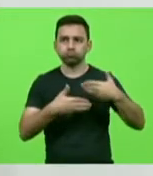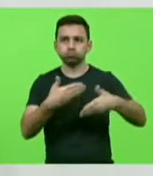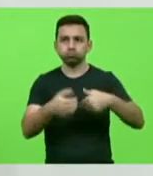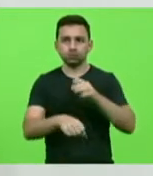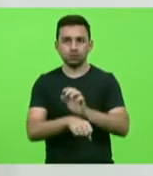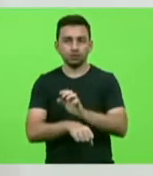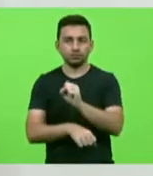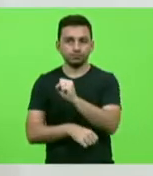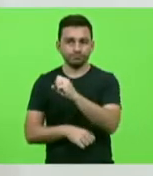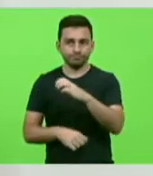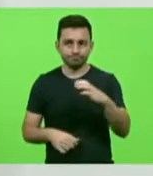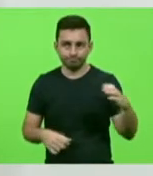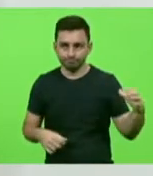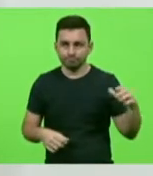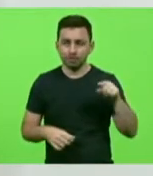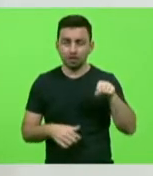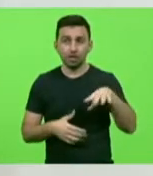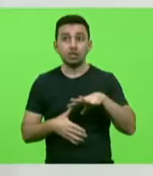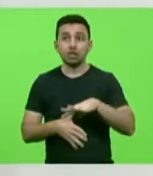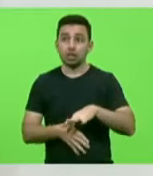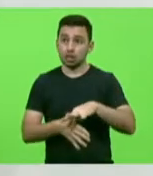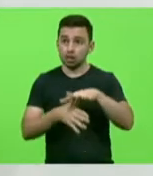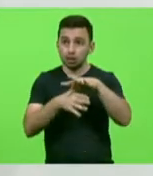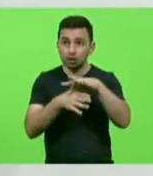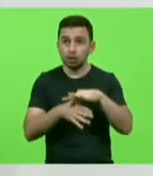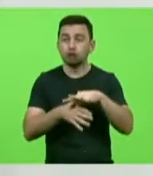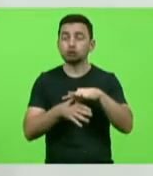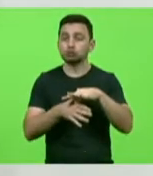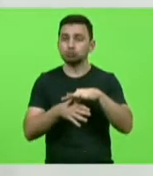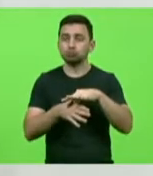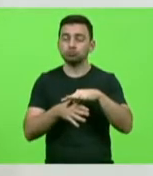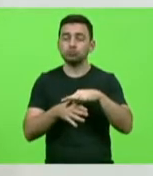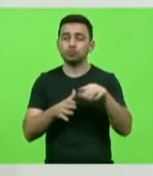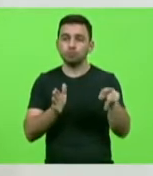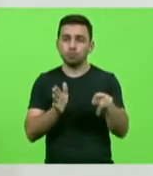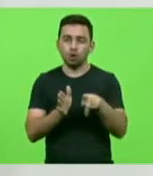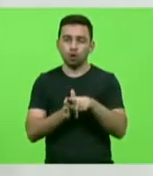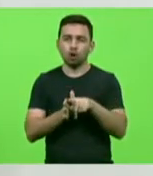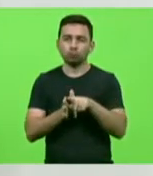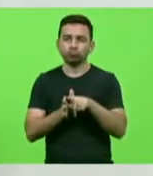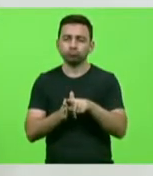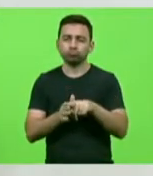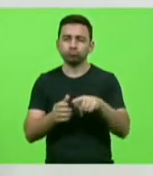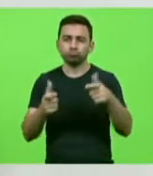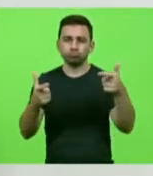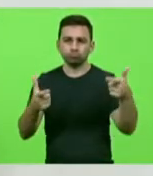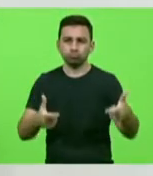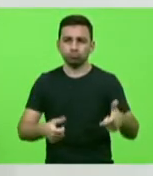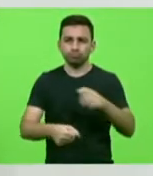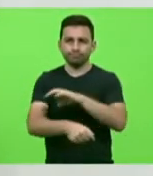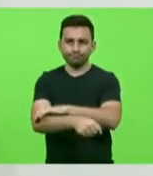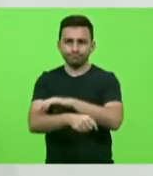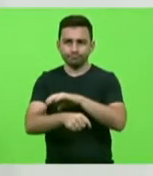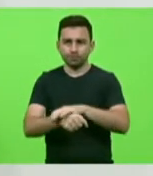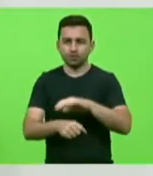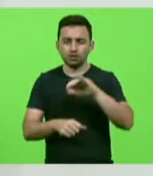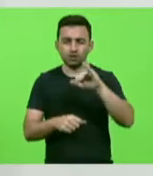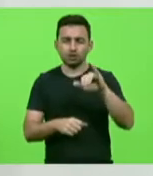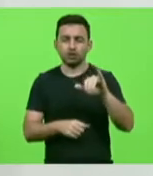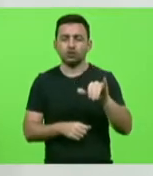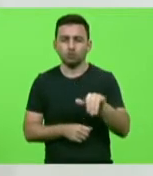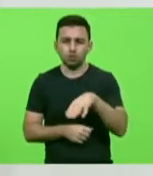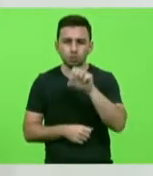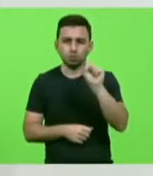líder eclesiástico, presidindo a Assembleia de Deus em Jaraguá do Sul, em Lages,